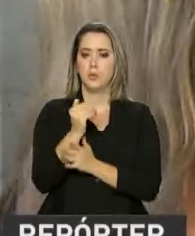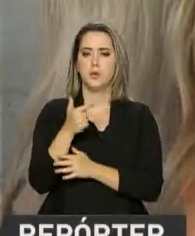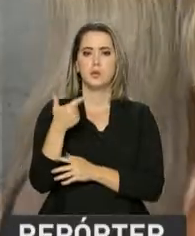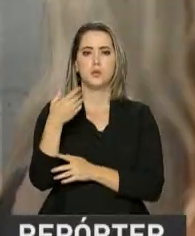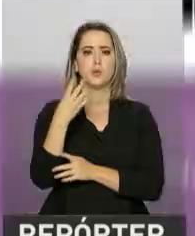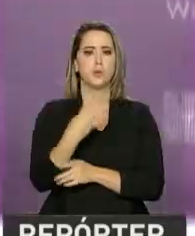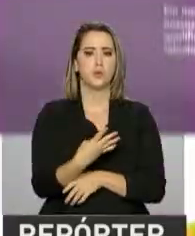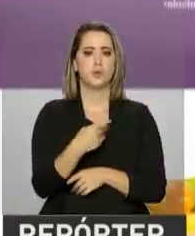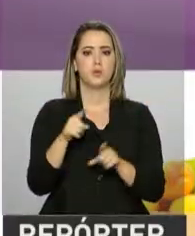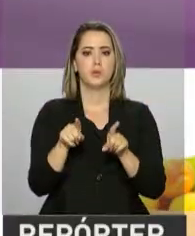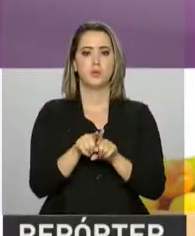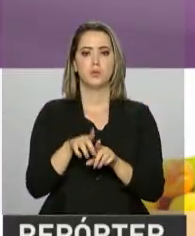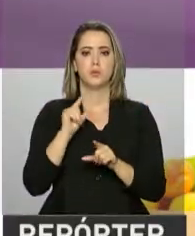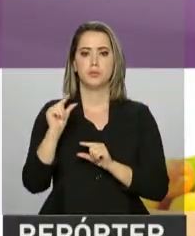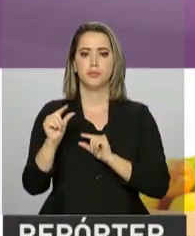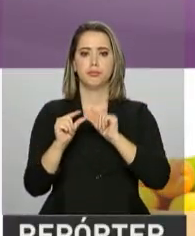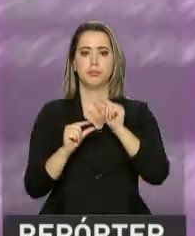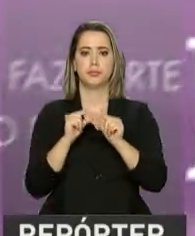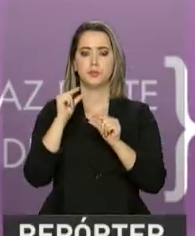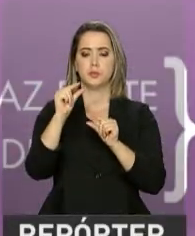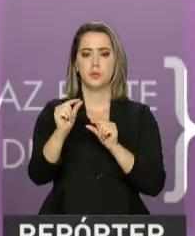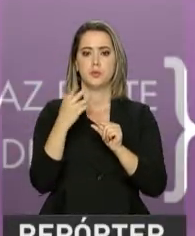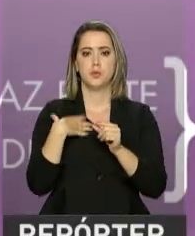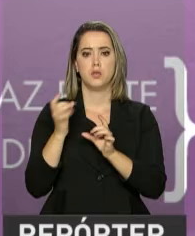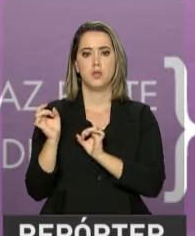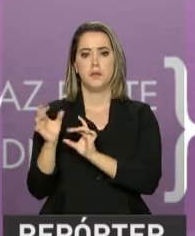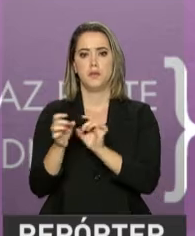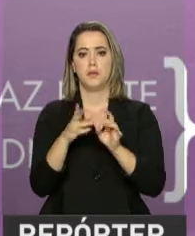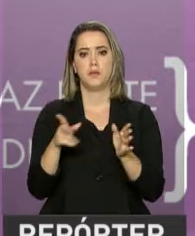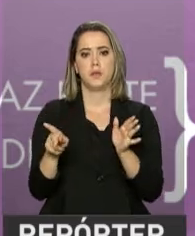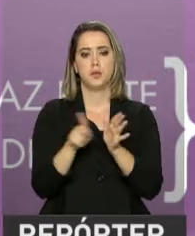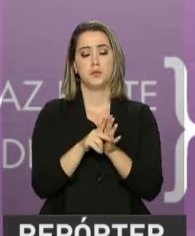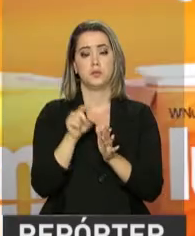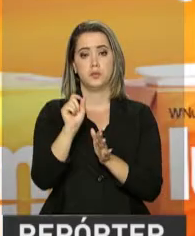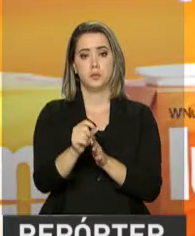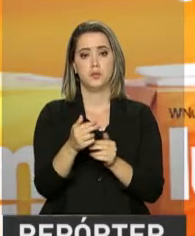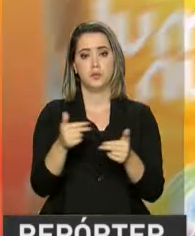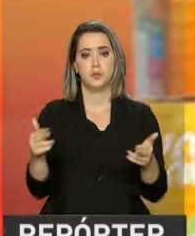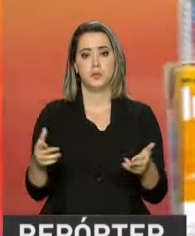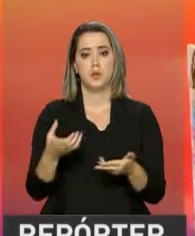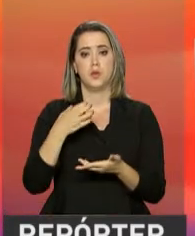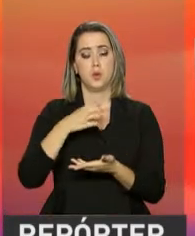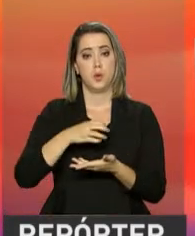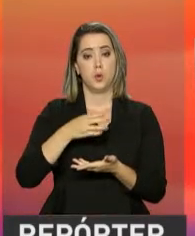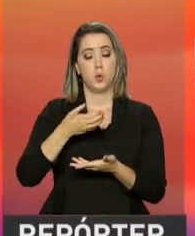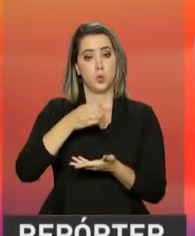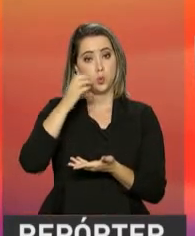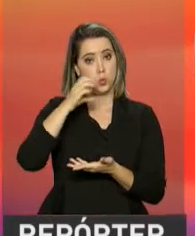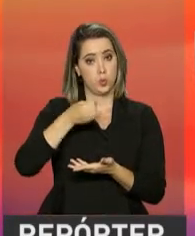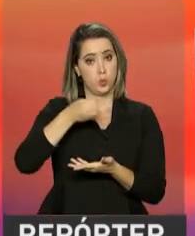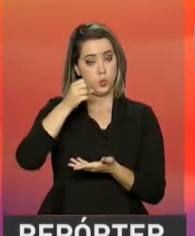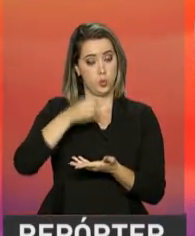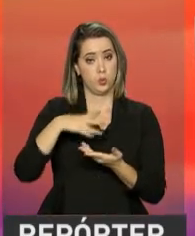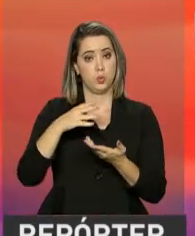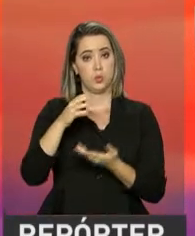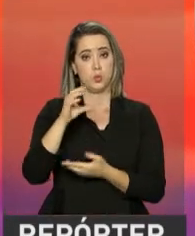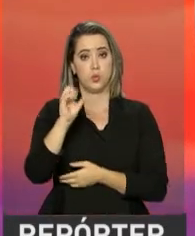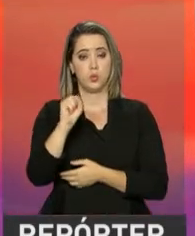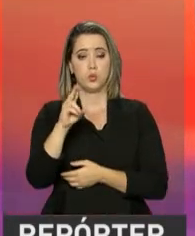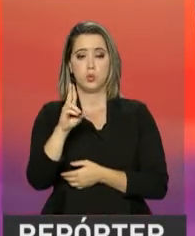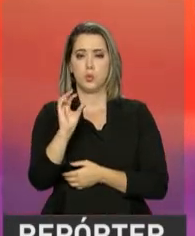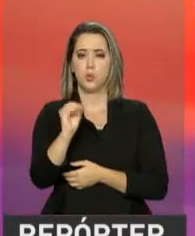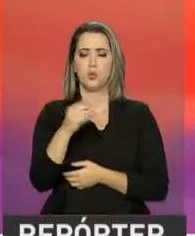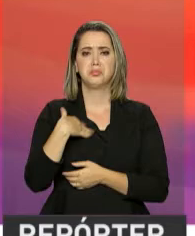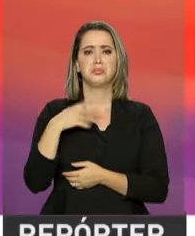2014 e pouco tempo depois estava importando o seu produto sucos funcionais o que ele não imaginava que faria